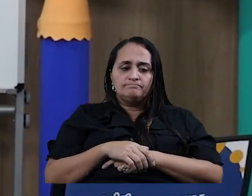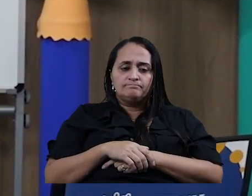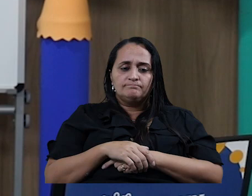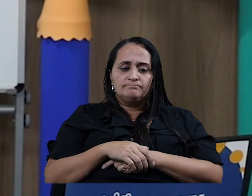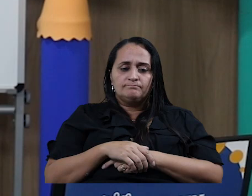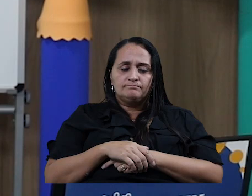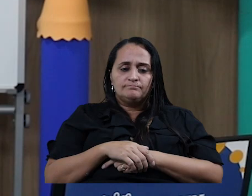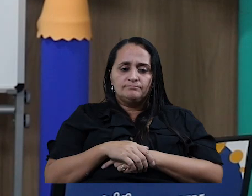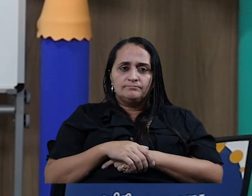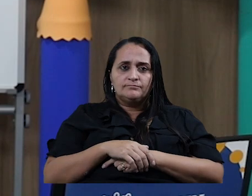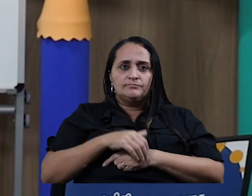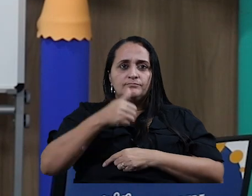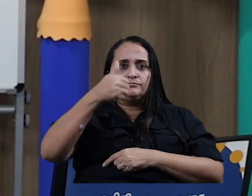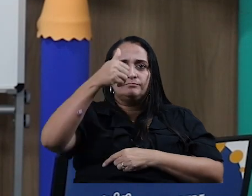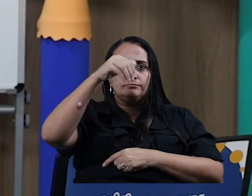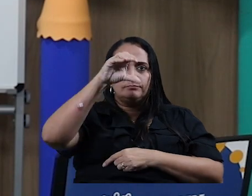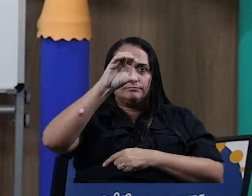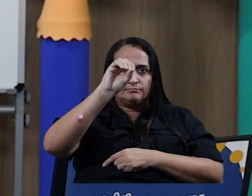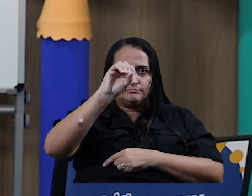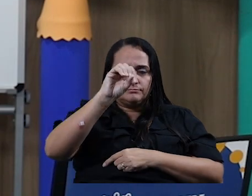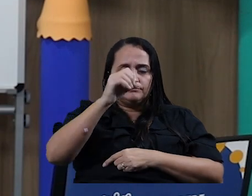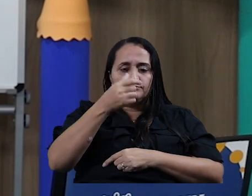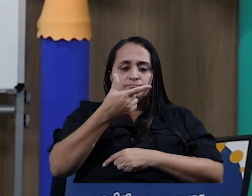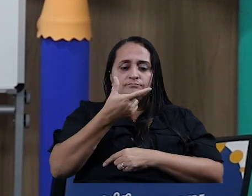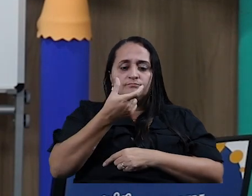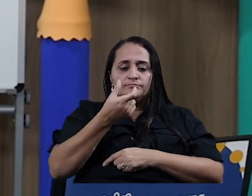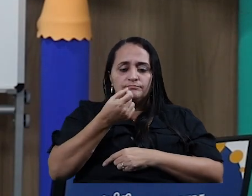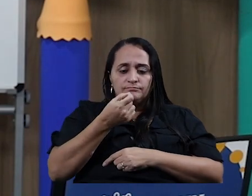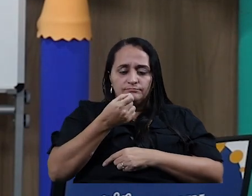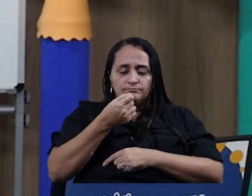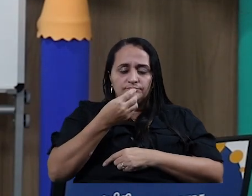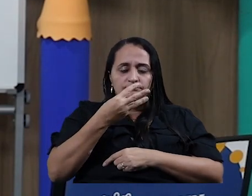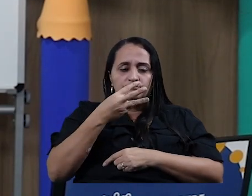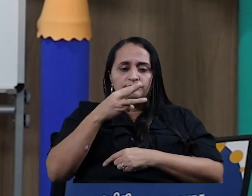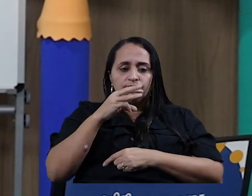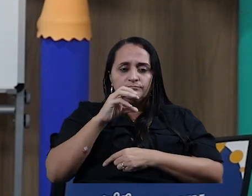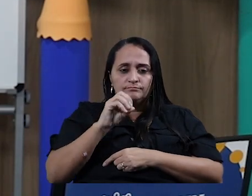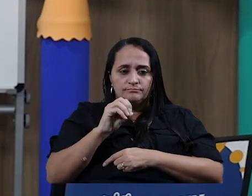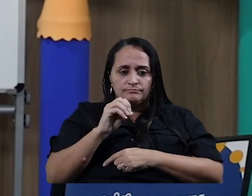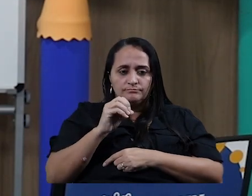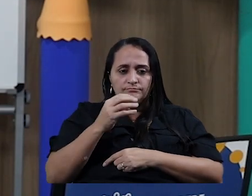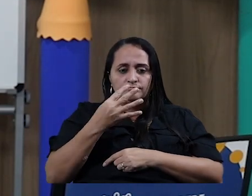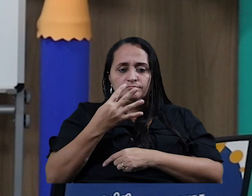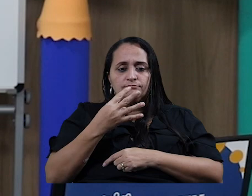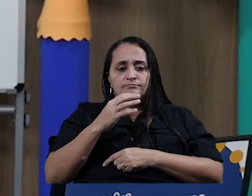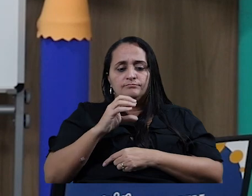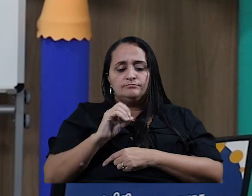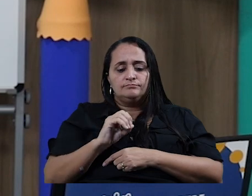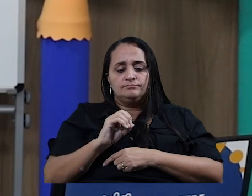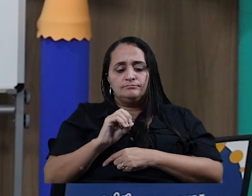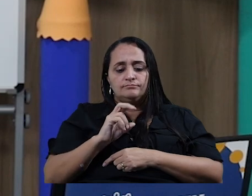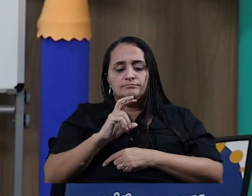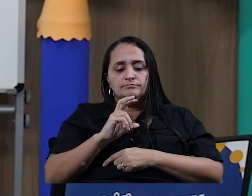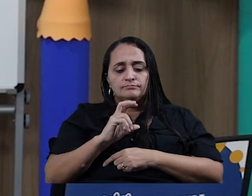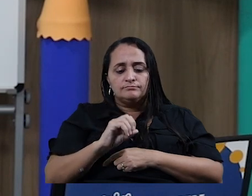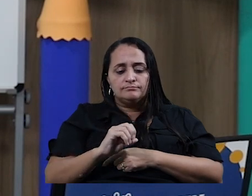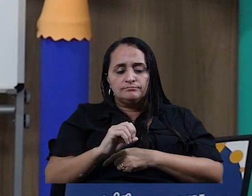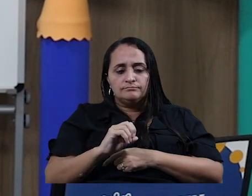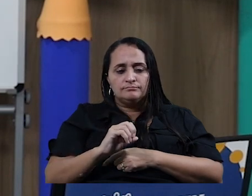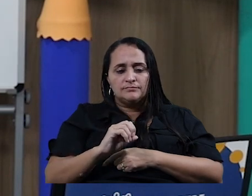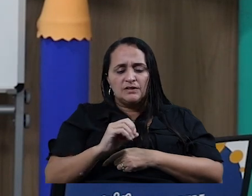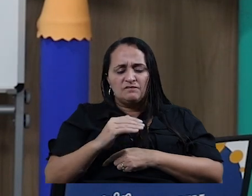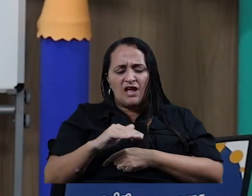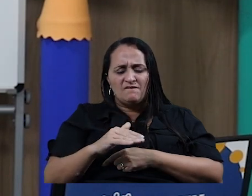10, 20, 30, 40, 50